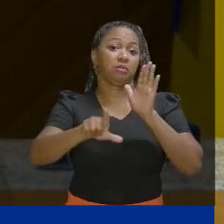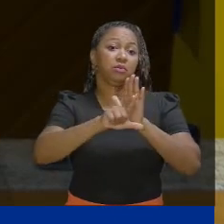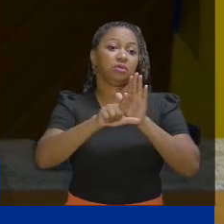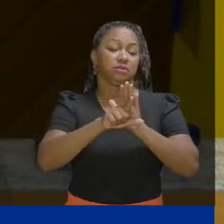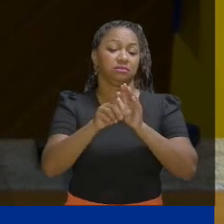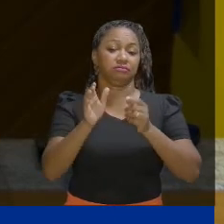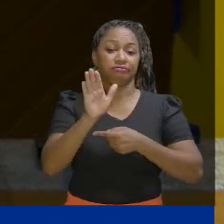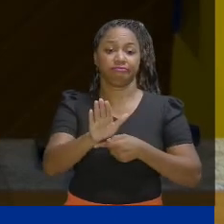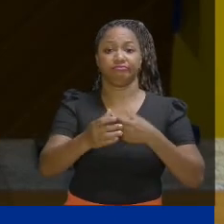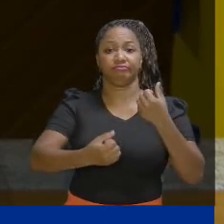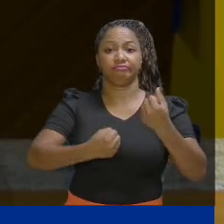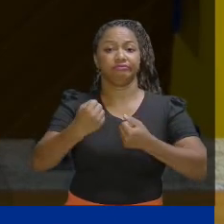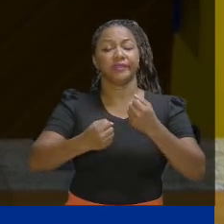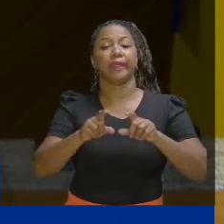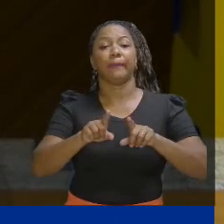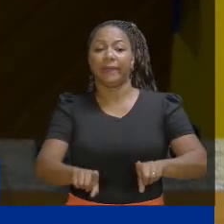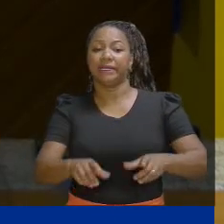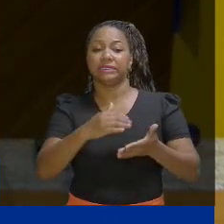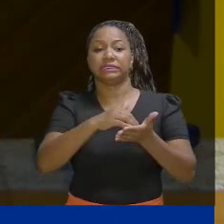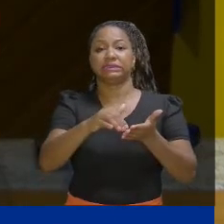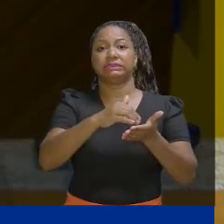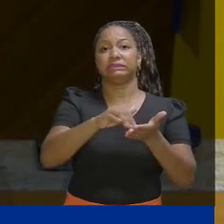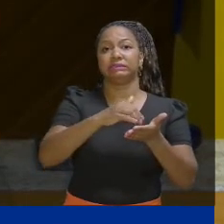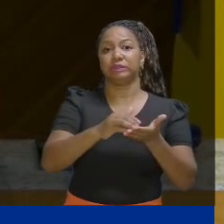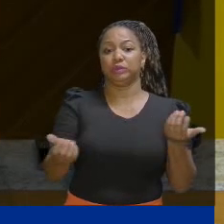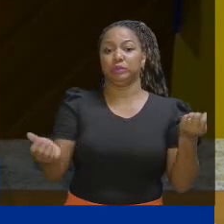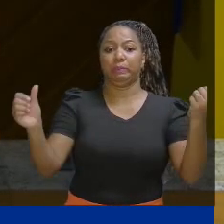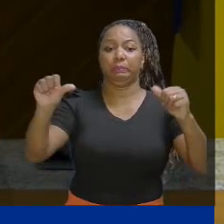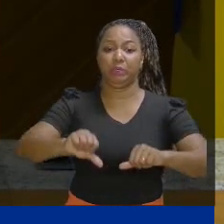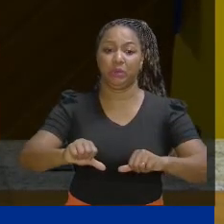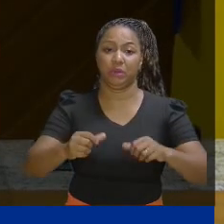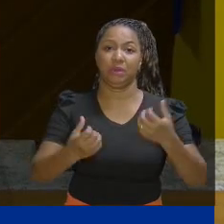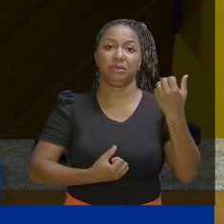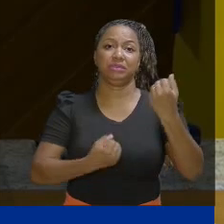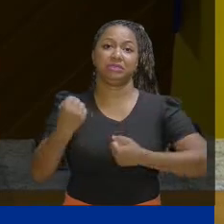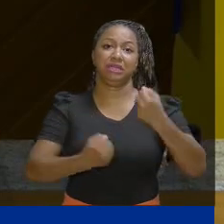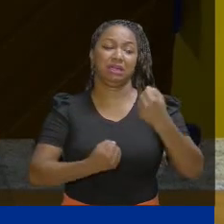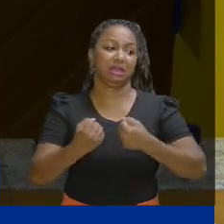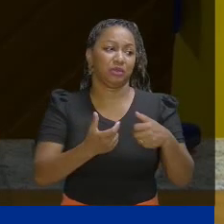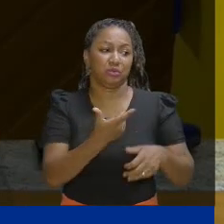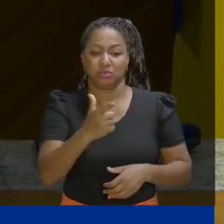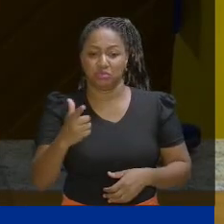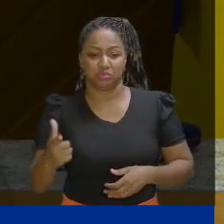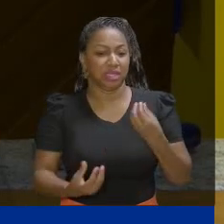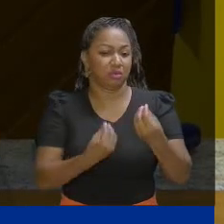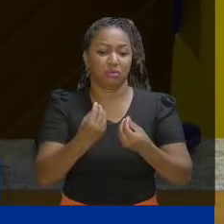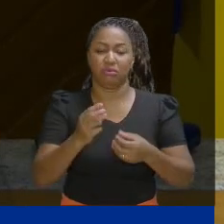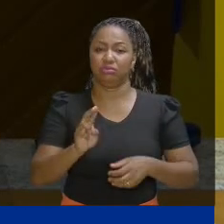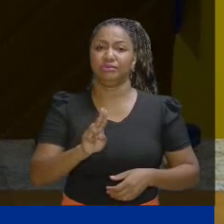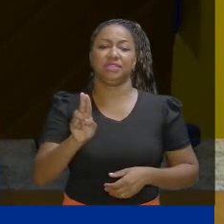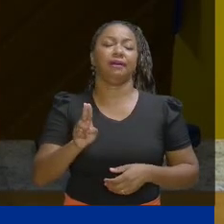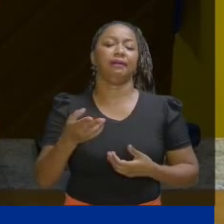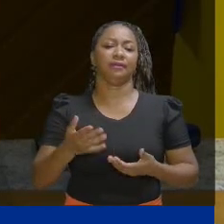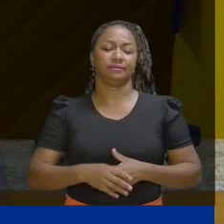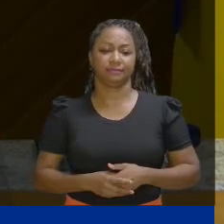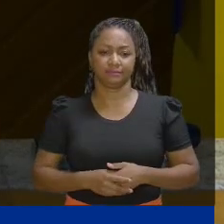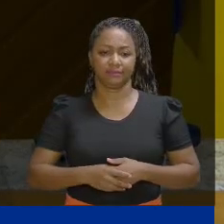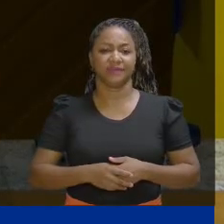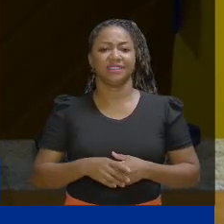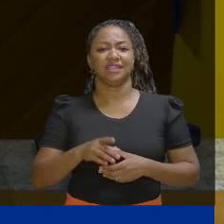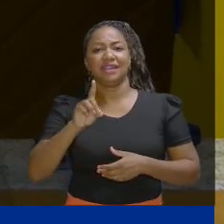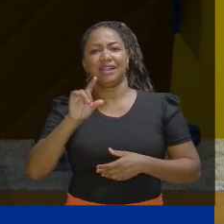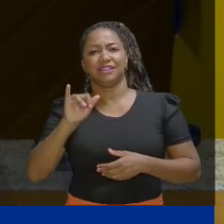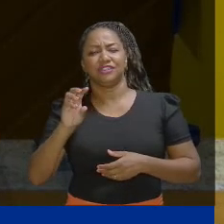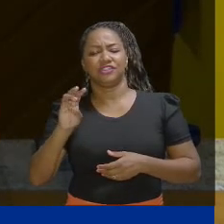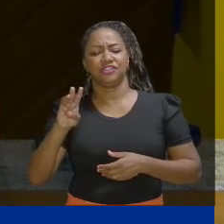carros. Só que as secretarias, elas apresentam os piores carros, aqueles carros que não têm condições de uso. Então, com a Dilma, com